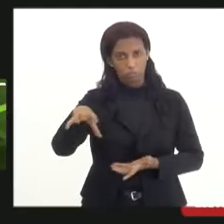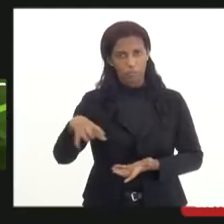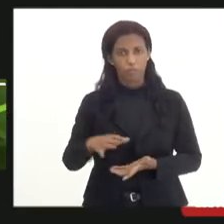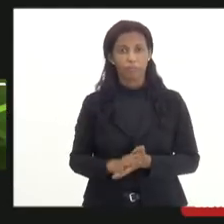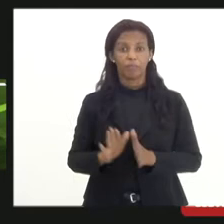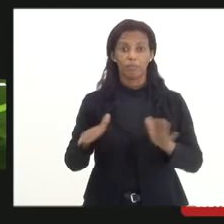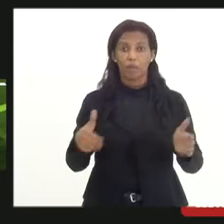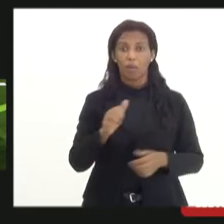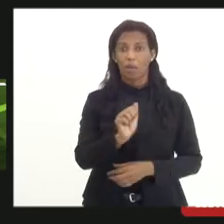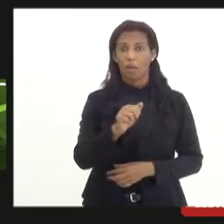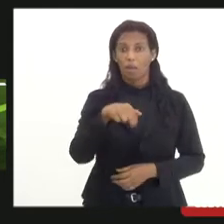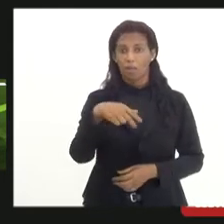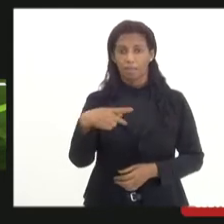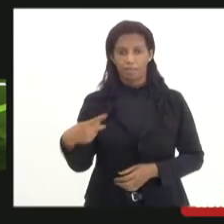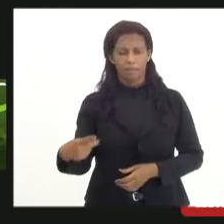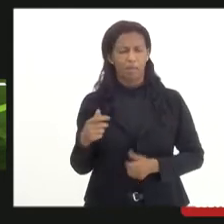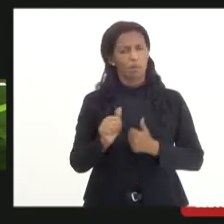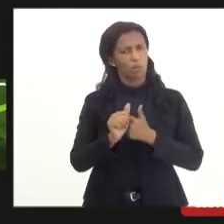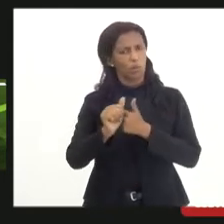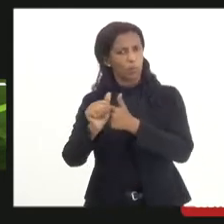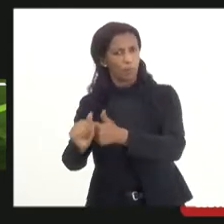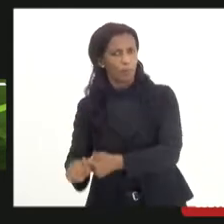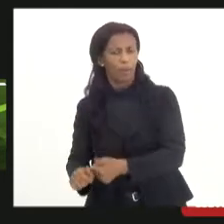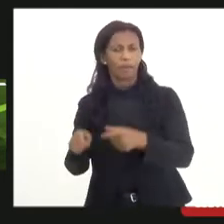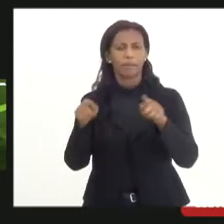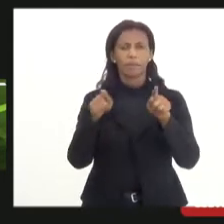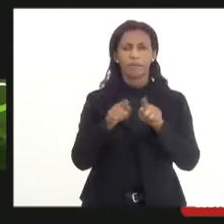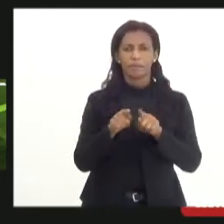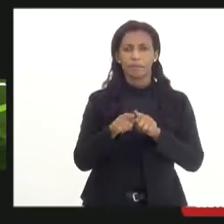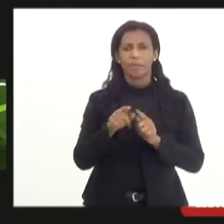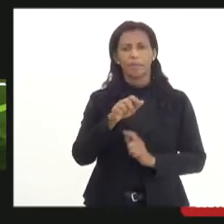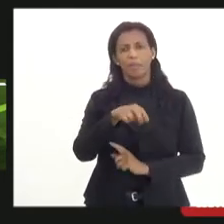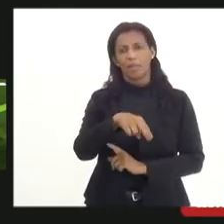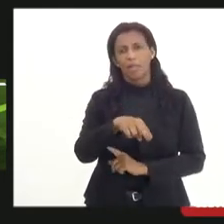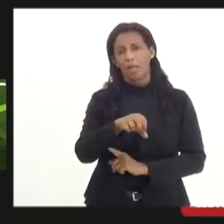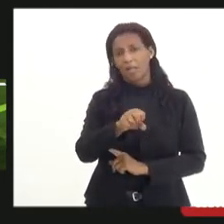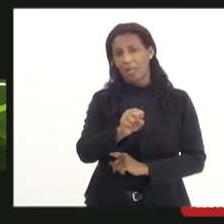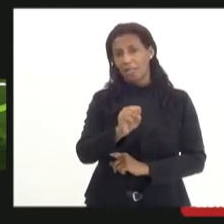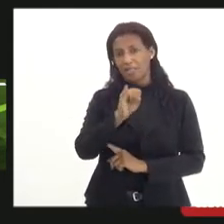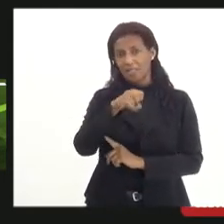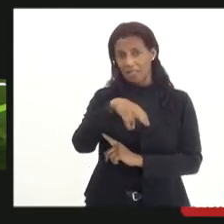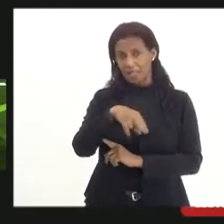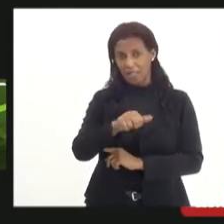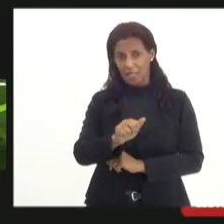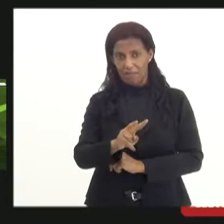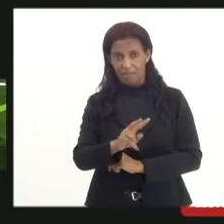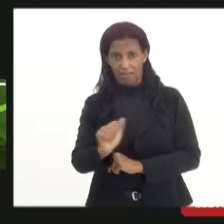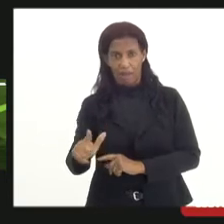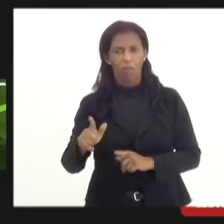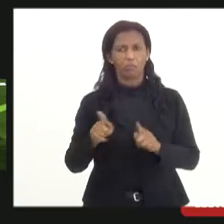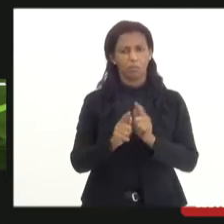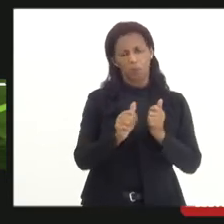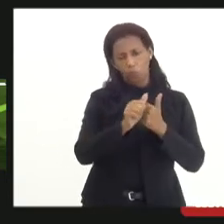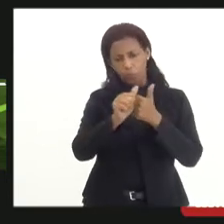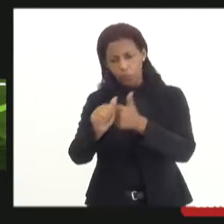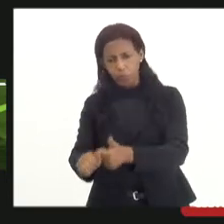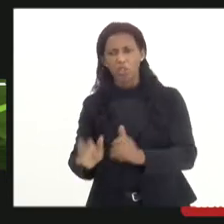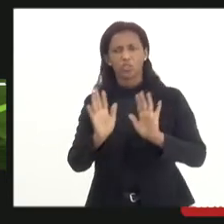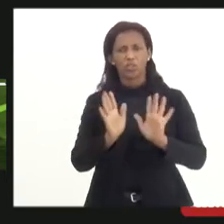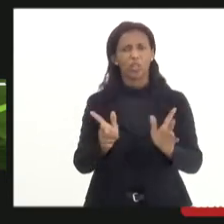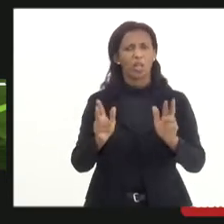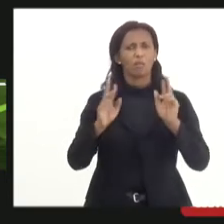Então a ANP tem sempre acompanhado, também o Sinaval acompanhado, já fizemos